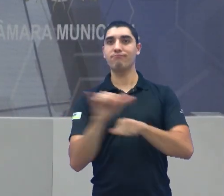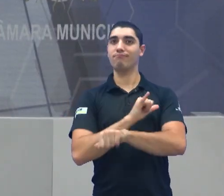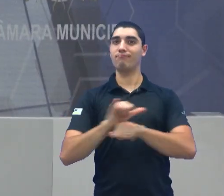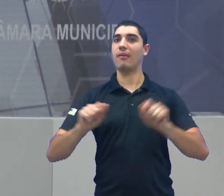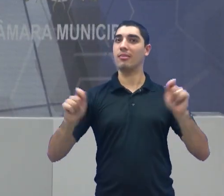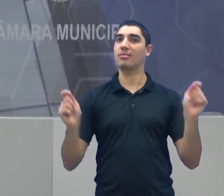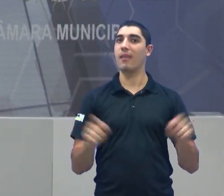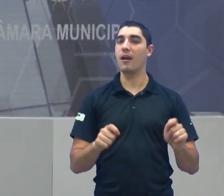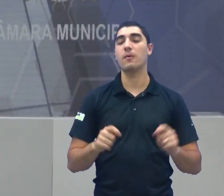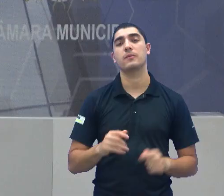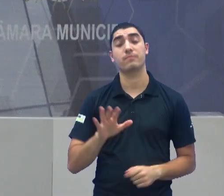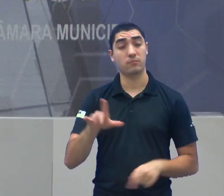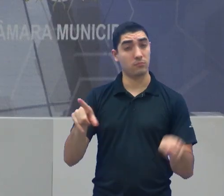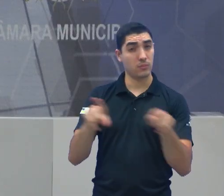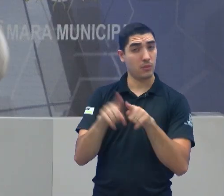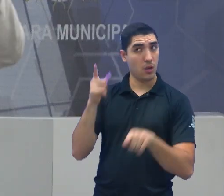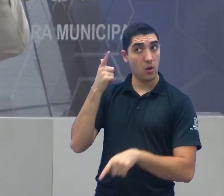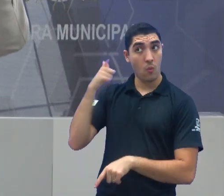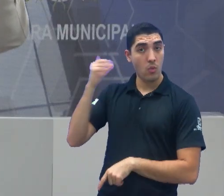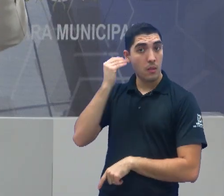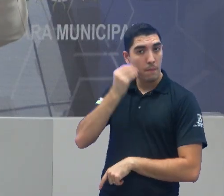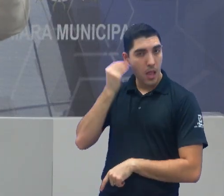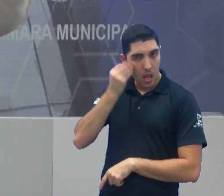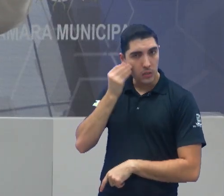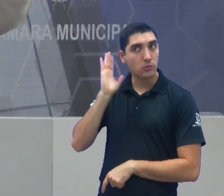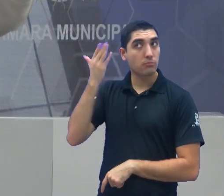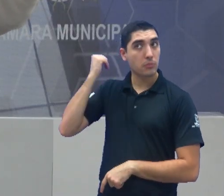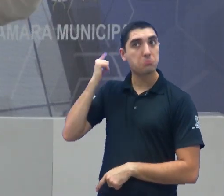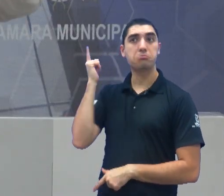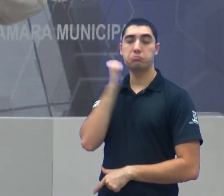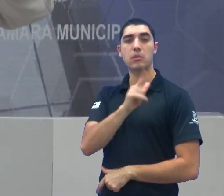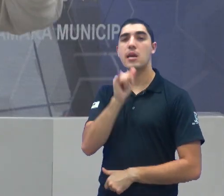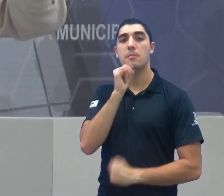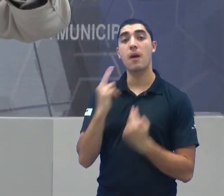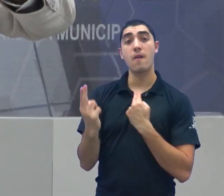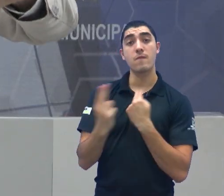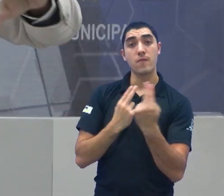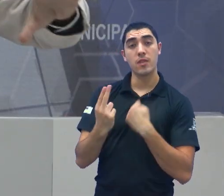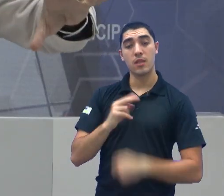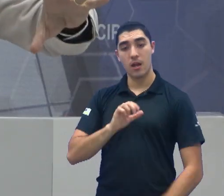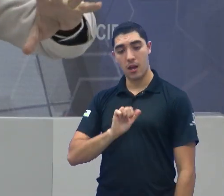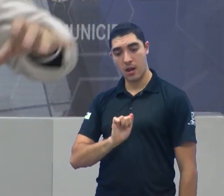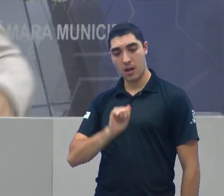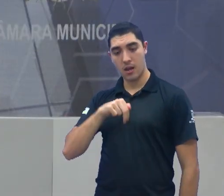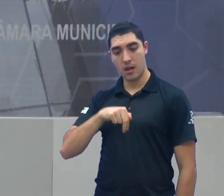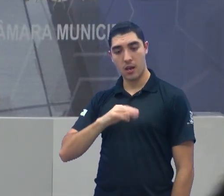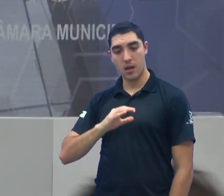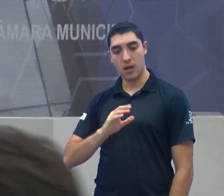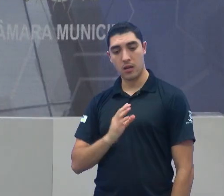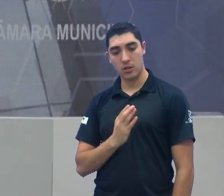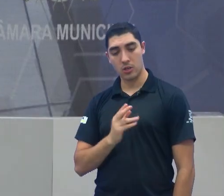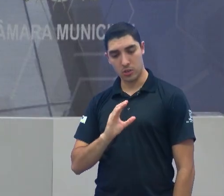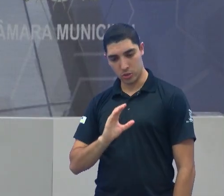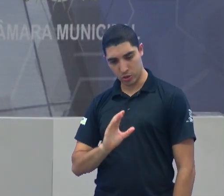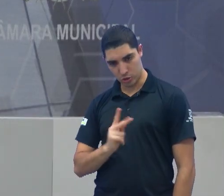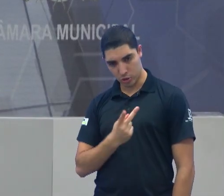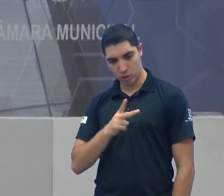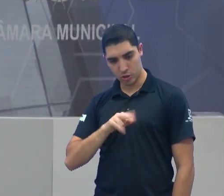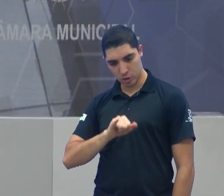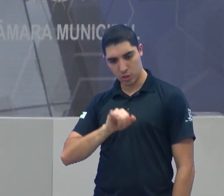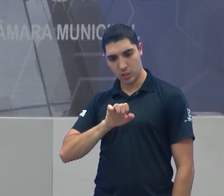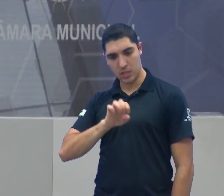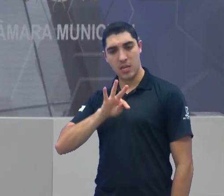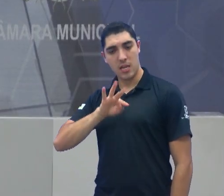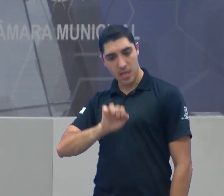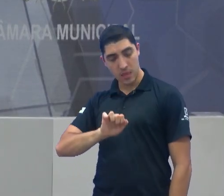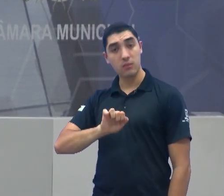passadas que tiveram êxitos, como na Avenida Anchieta, ali perto do DEC, por muito tempo, muitas